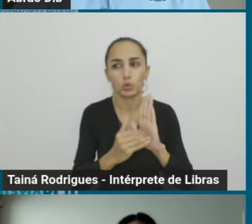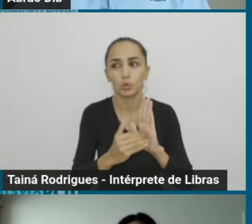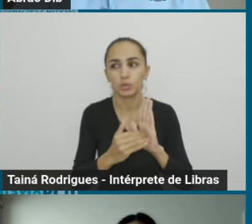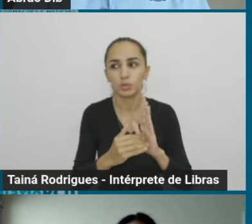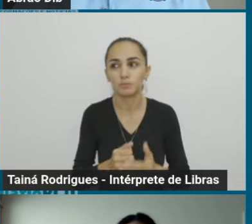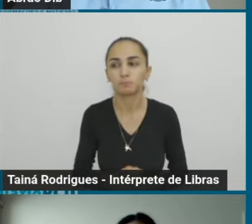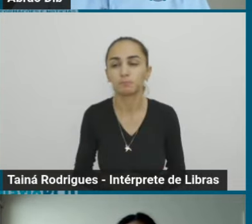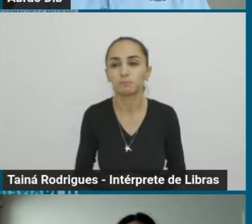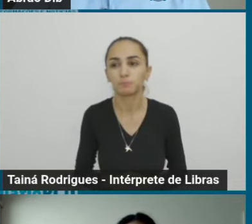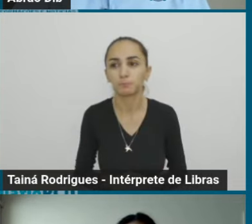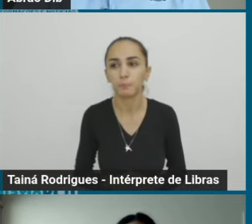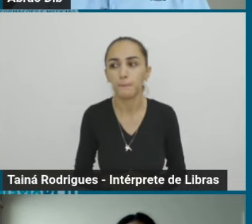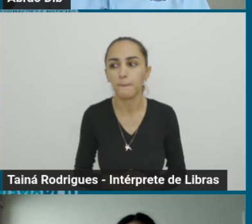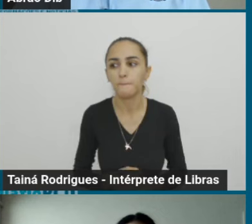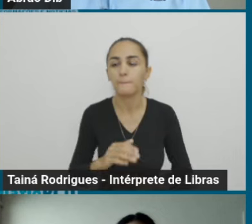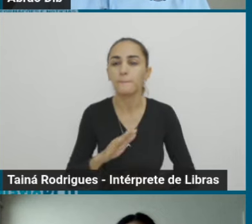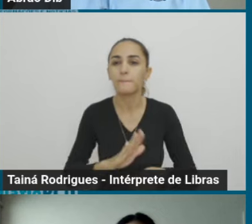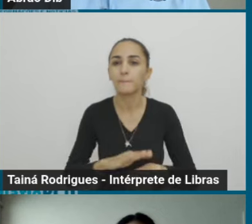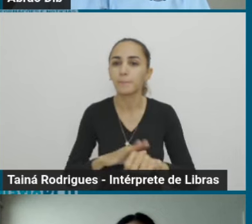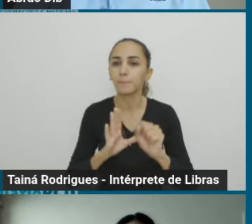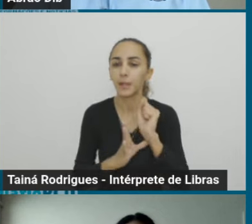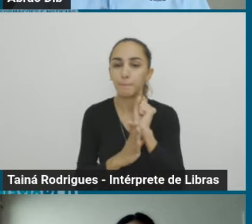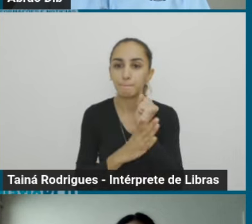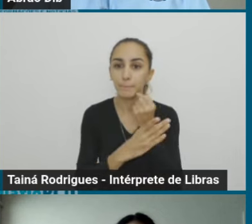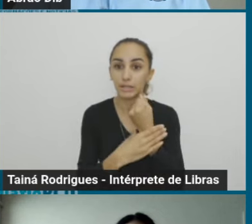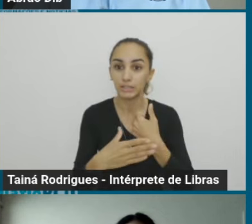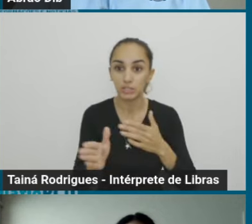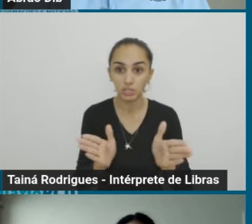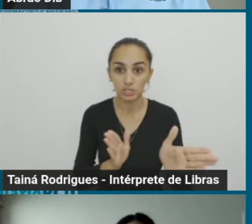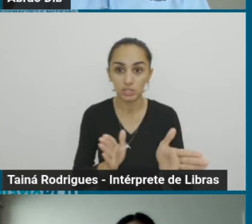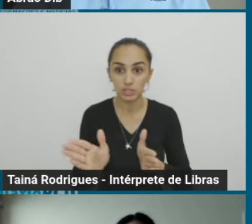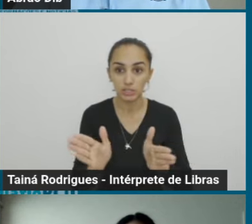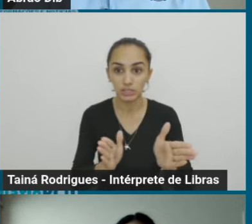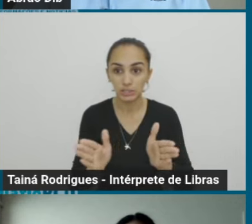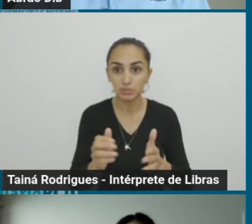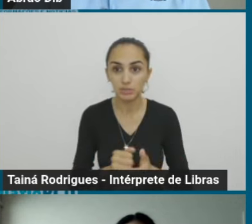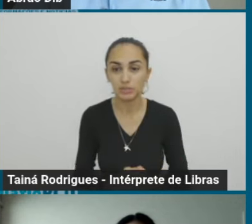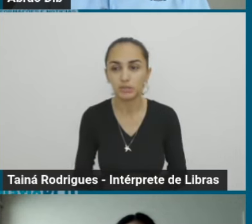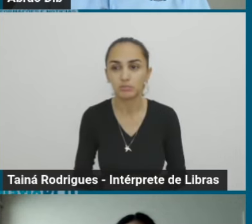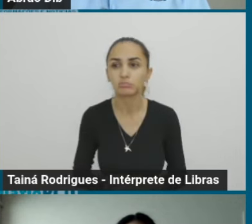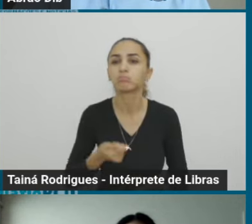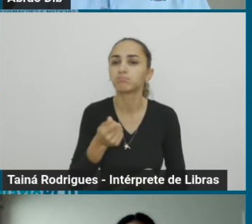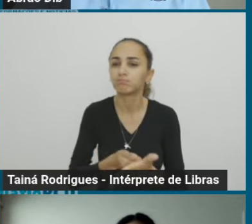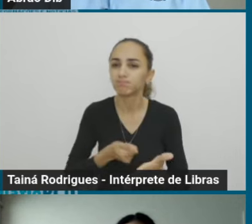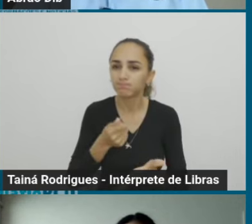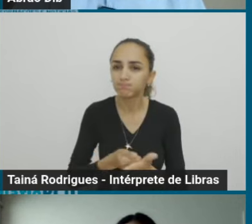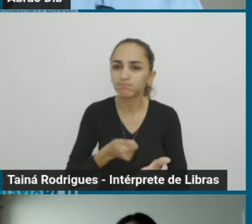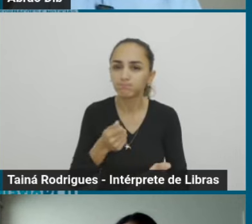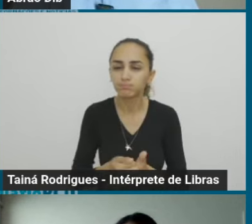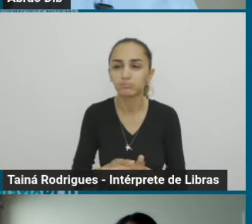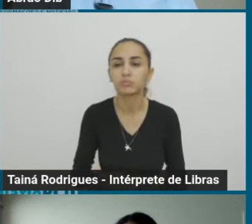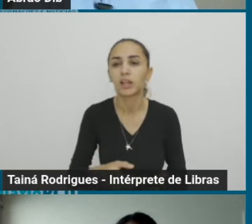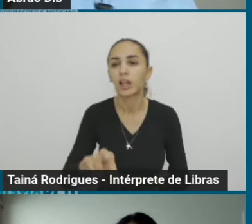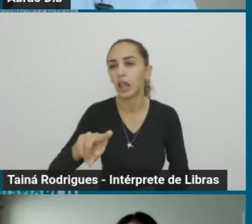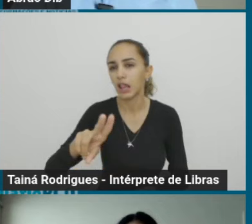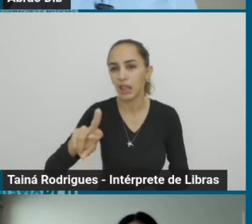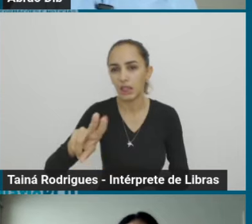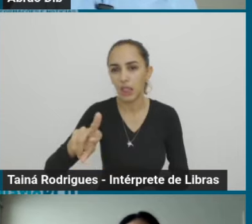feito para a garantia dessa acessibilidade? E eu insisto sempre, não é nem só porque